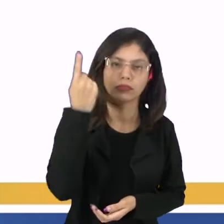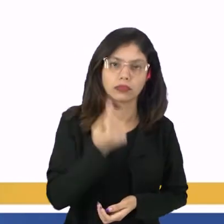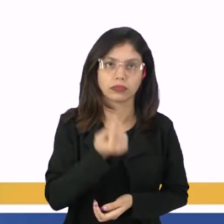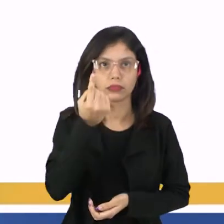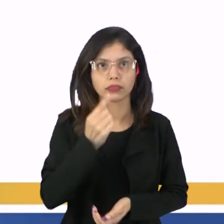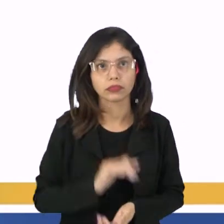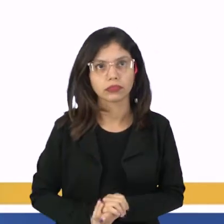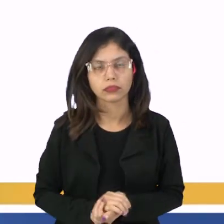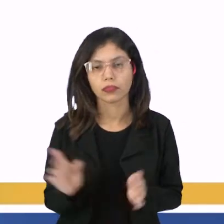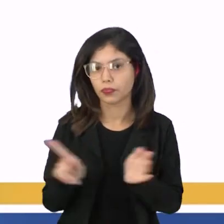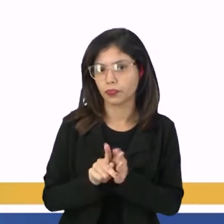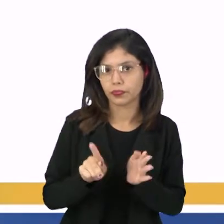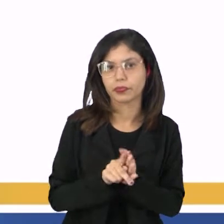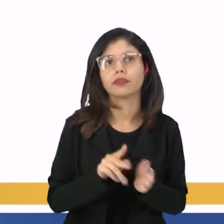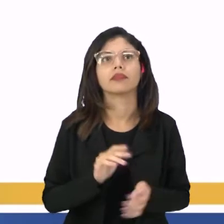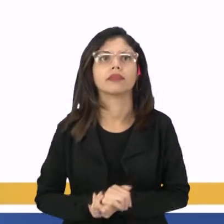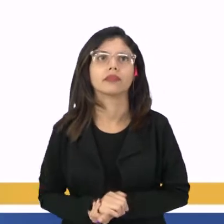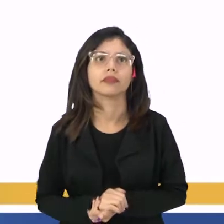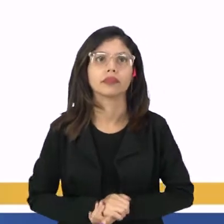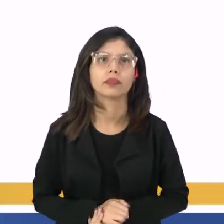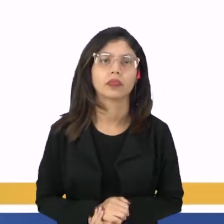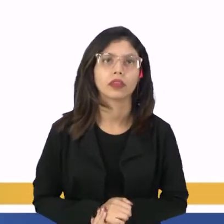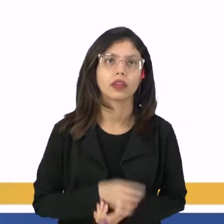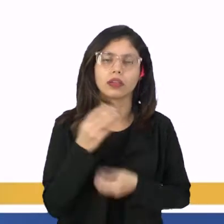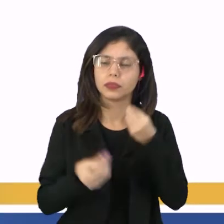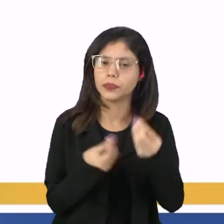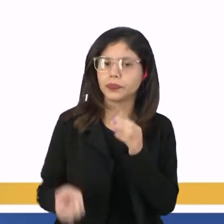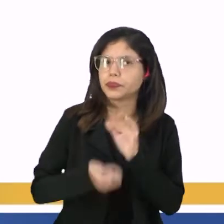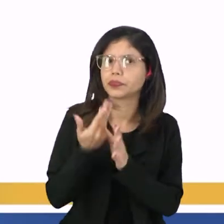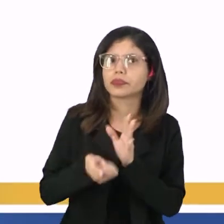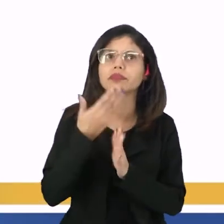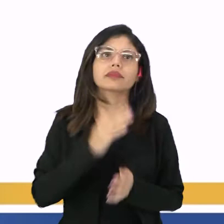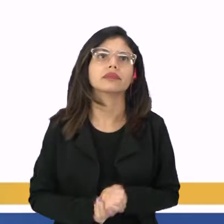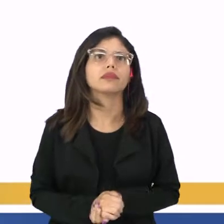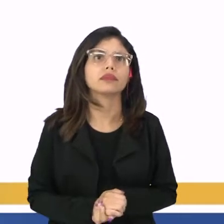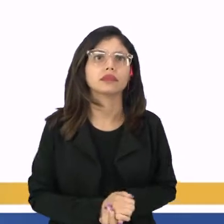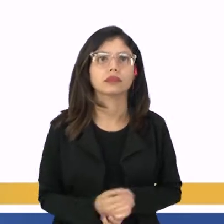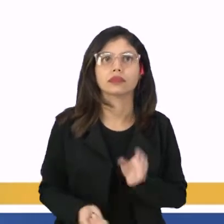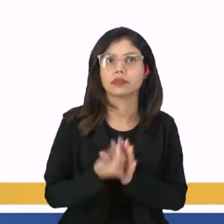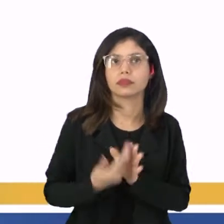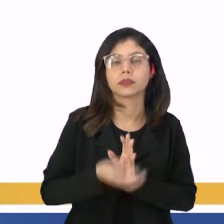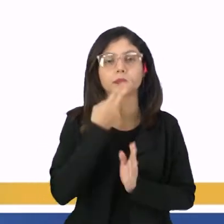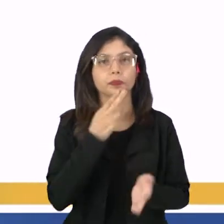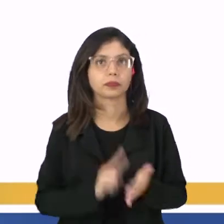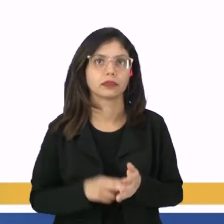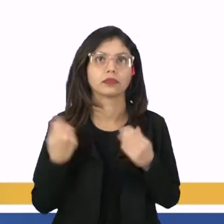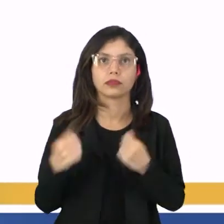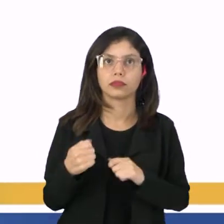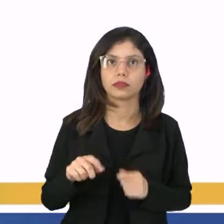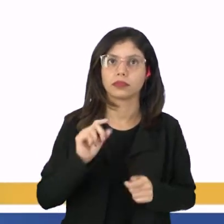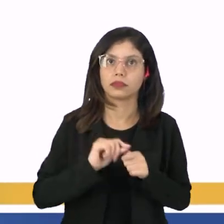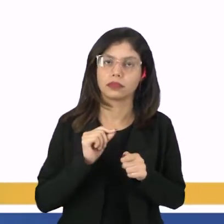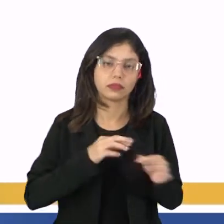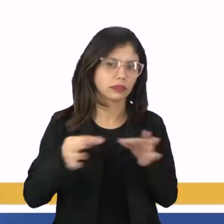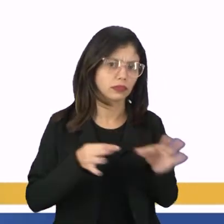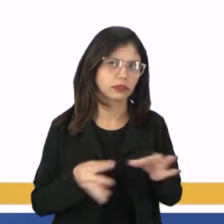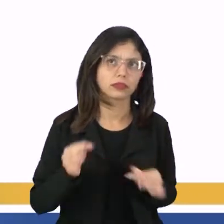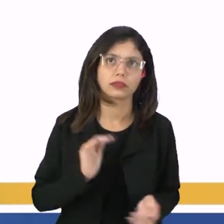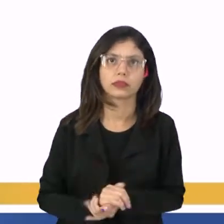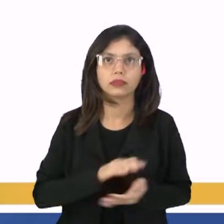delas para enviar ao destinatário. Como será produzido? Para a produção da carta, deve ser